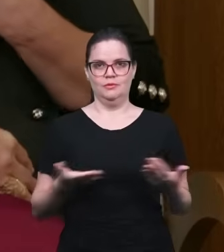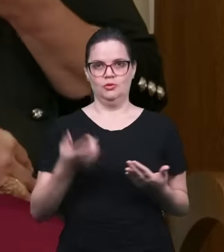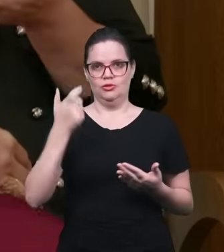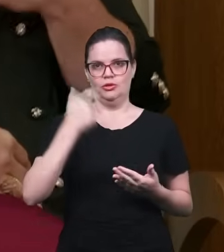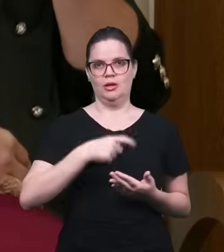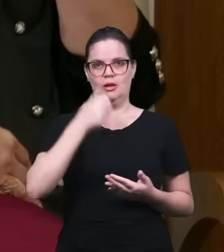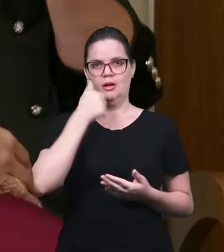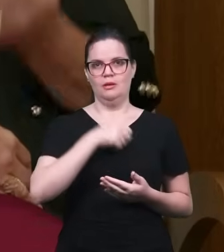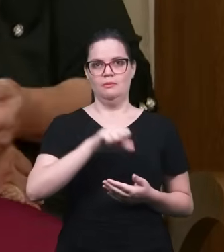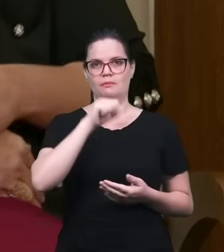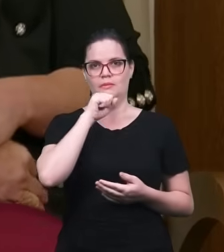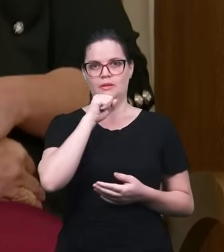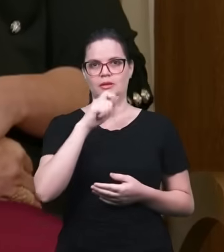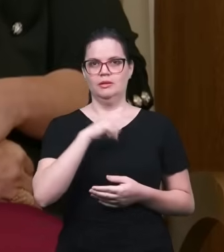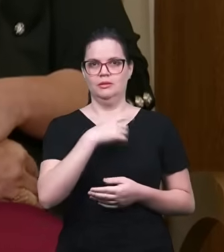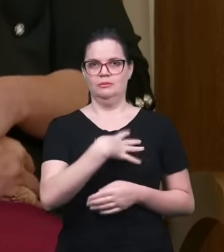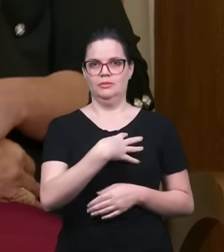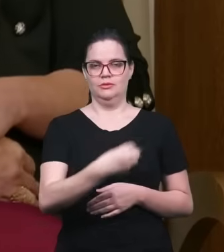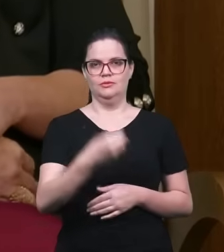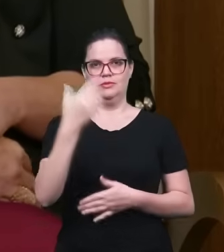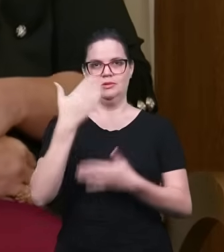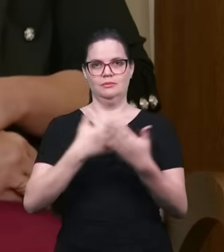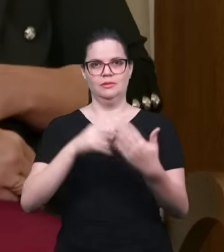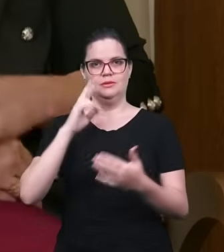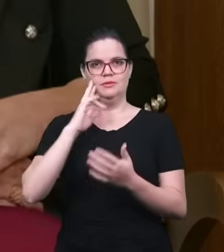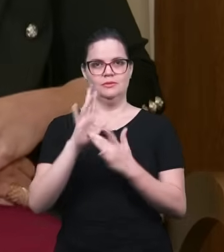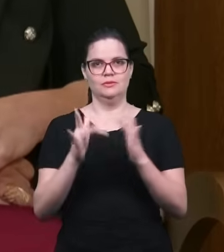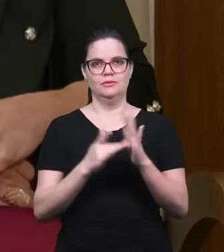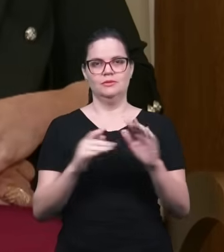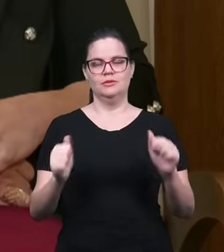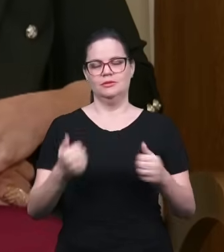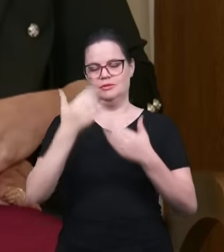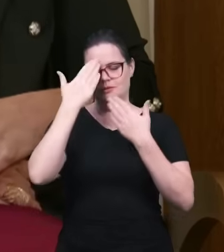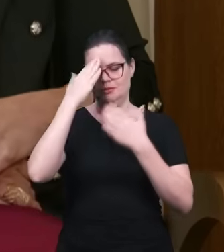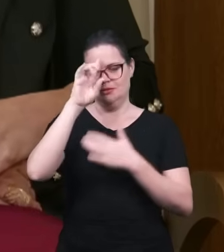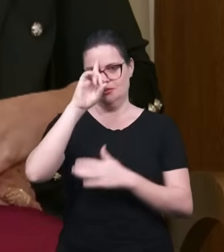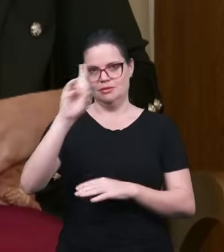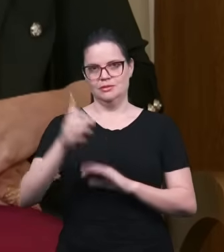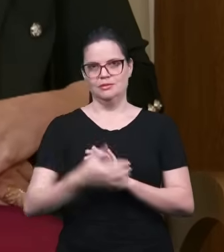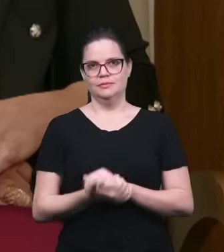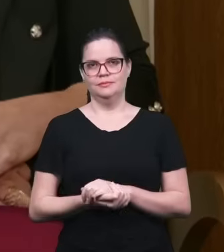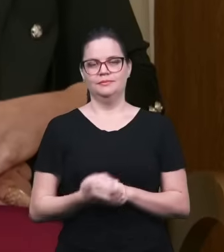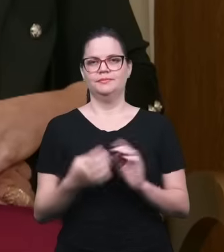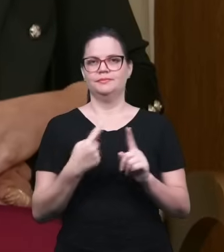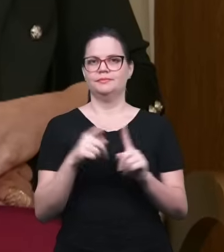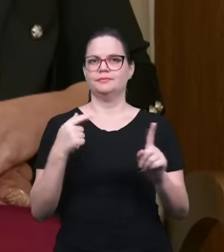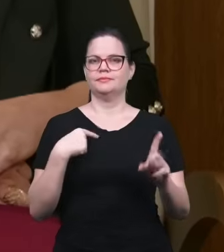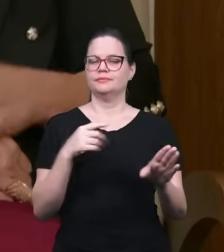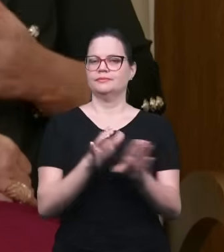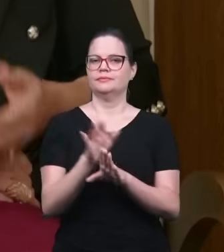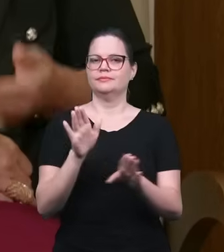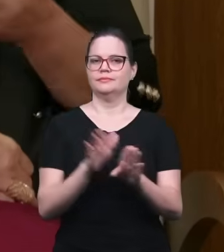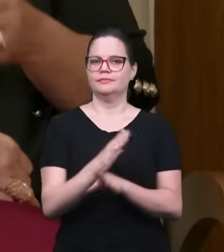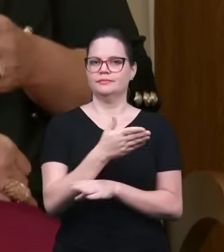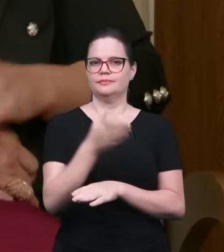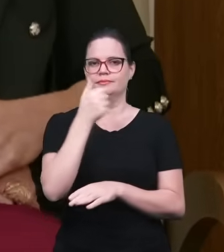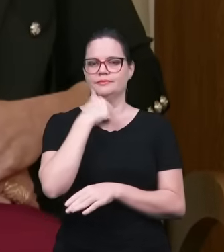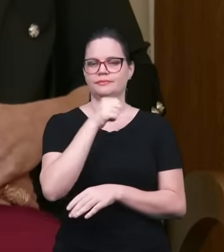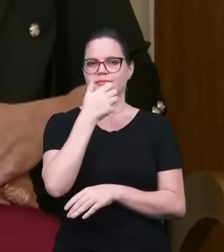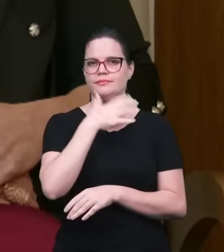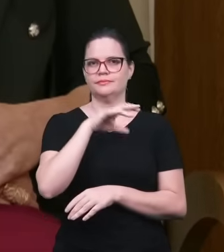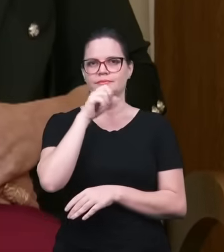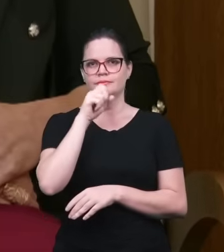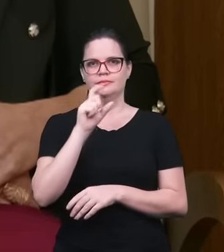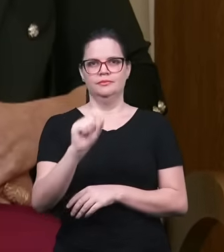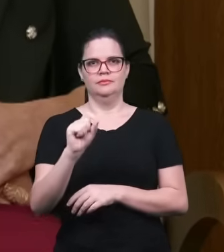sou mãe, tenho os meus filhos na presença do Senhor, graças a Deus. Um conselho que eu daria para as mães, para os